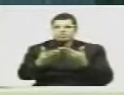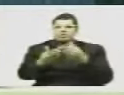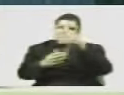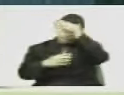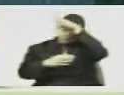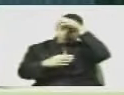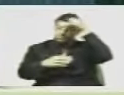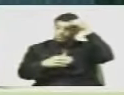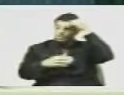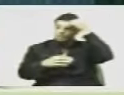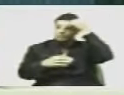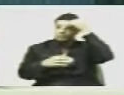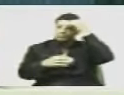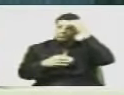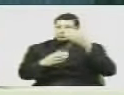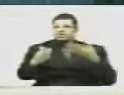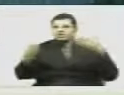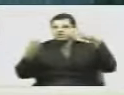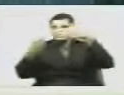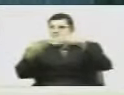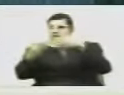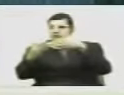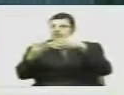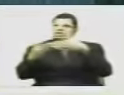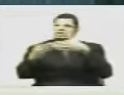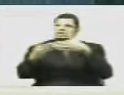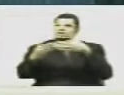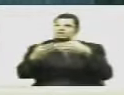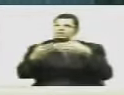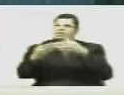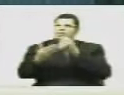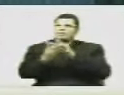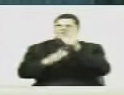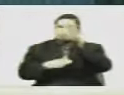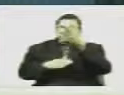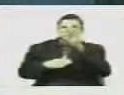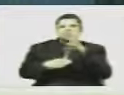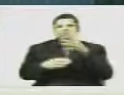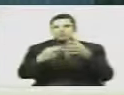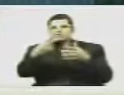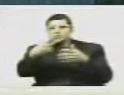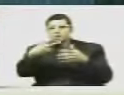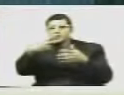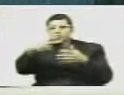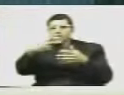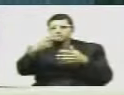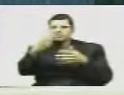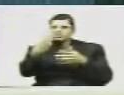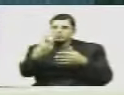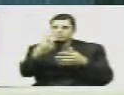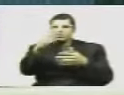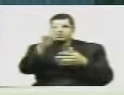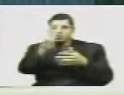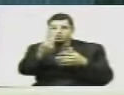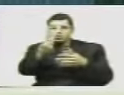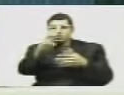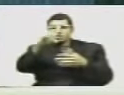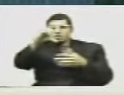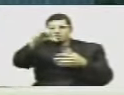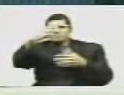cidade de Manaus chega a um preço que varia de R$